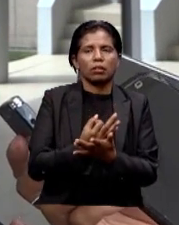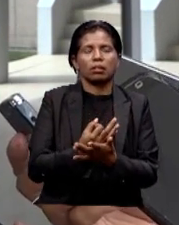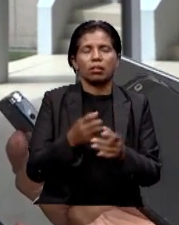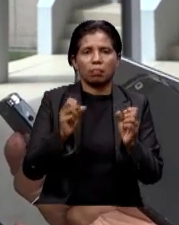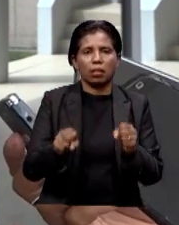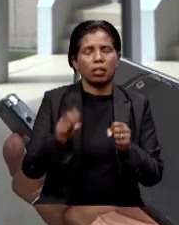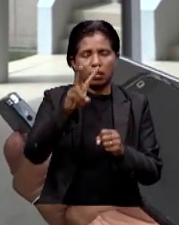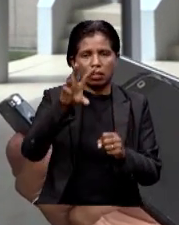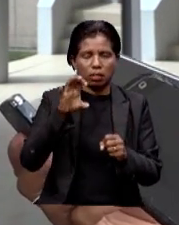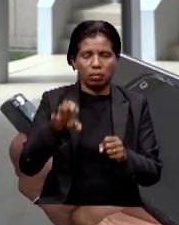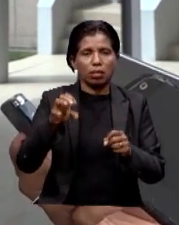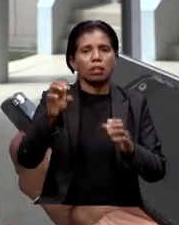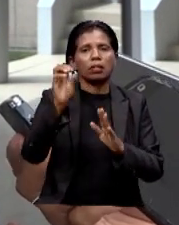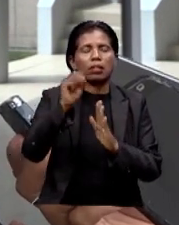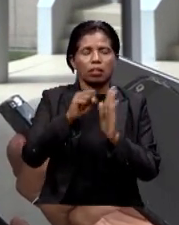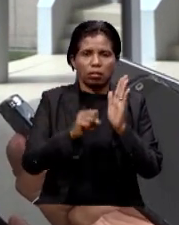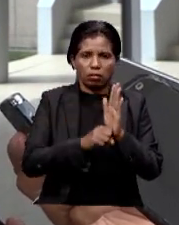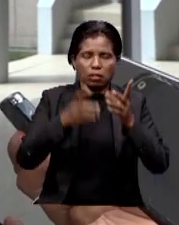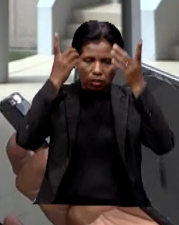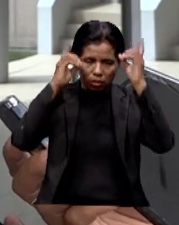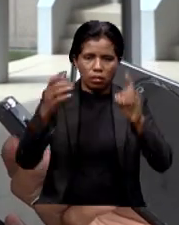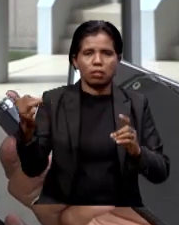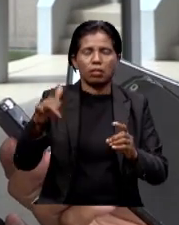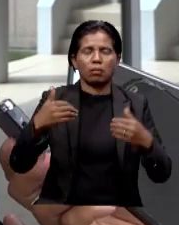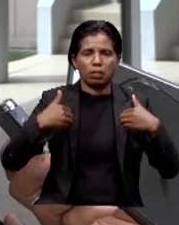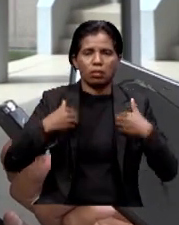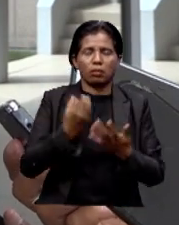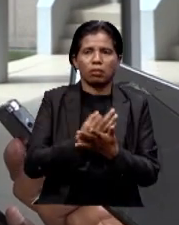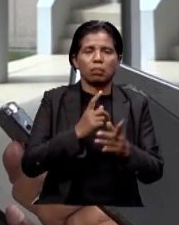ne, estatuto define una neba, para ser mos ia, be subsídio transporte nia.